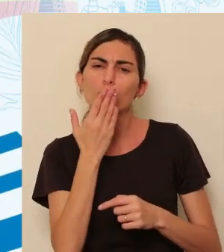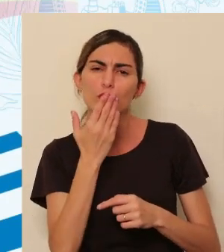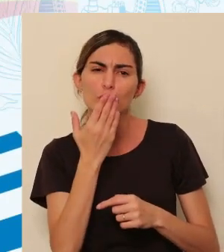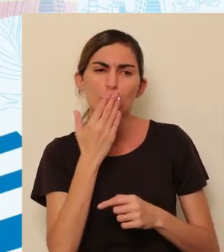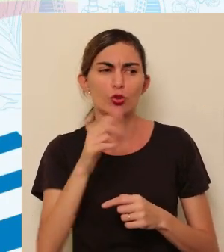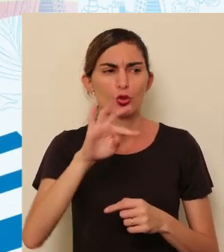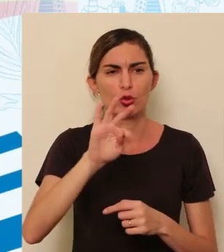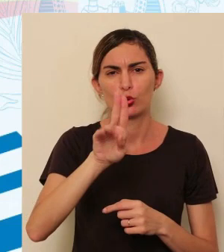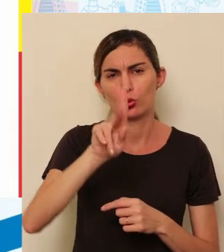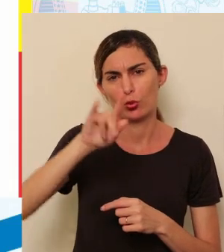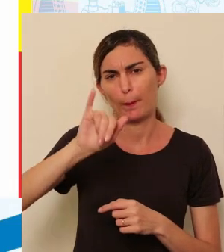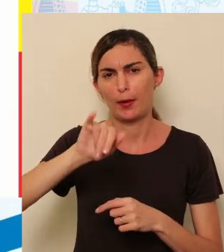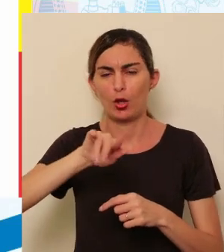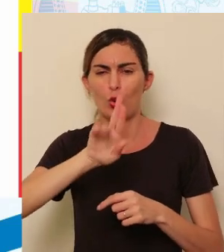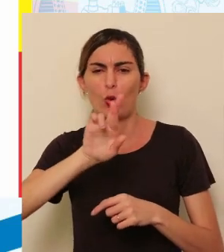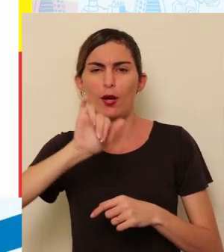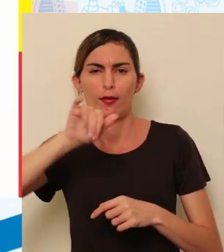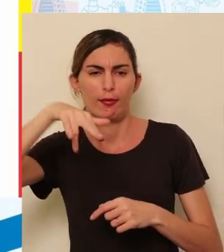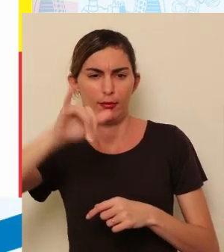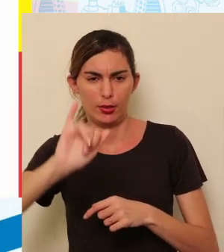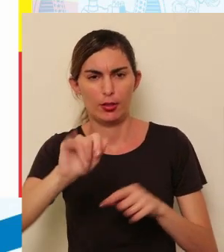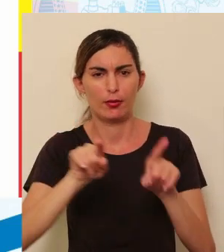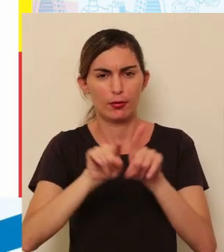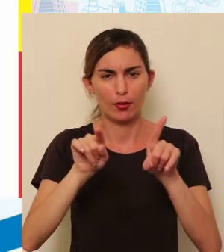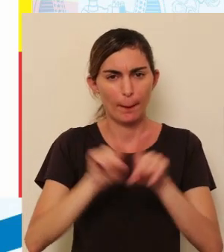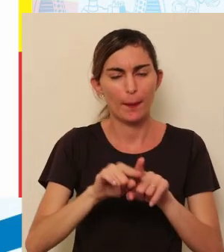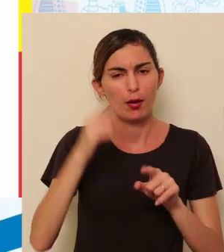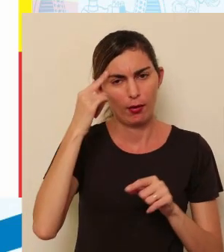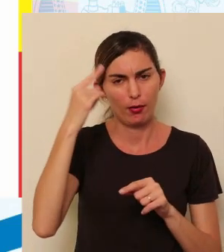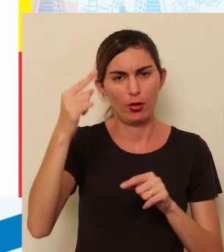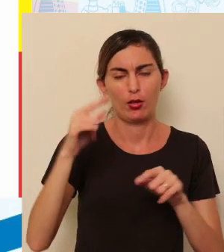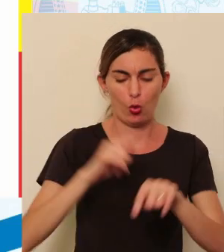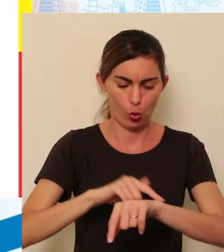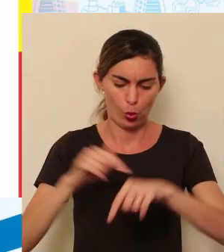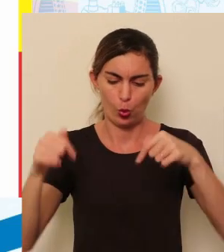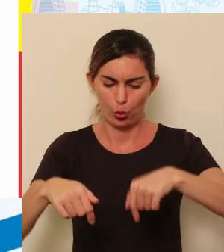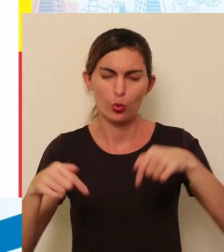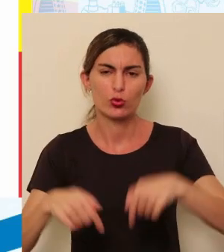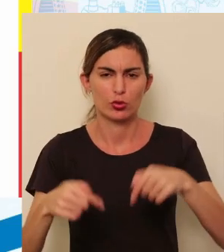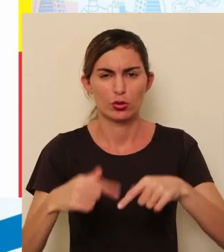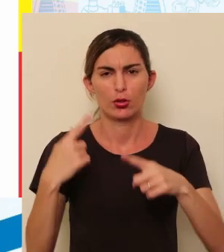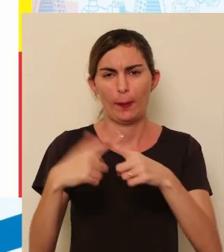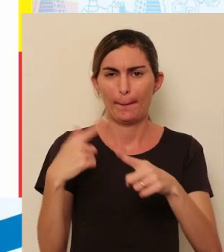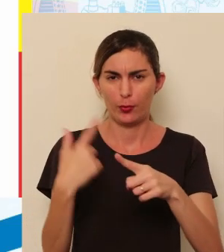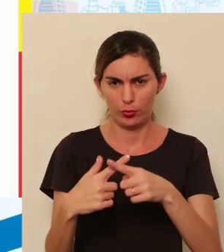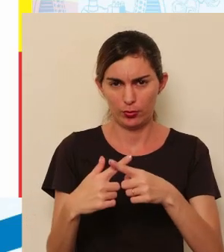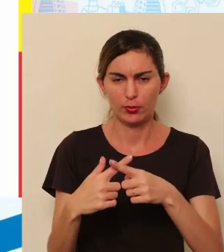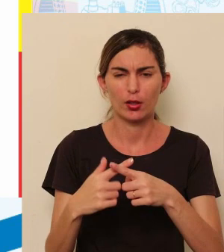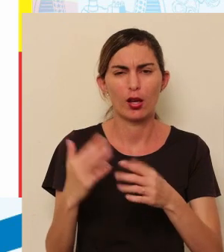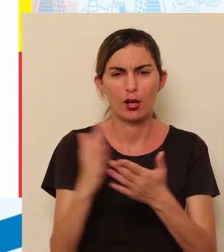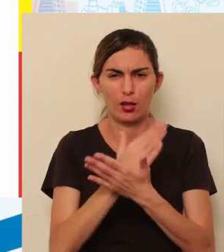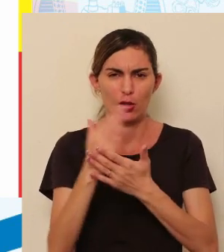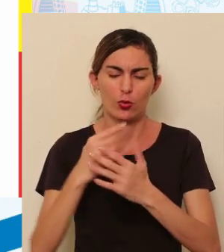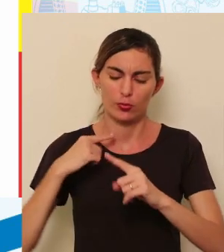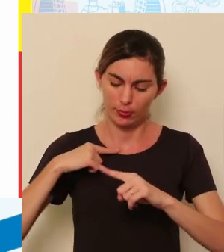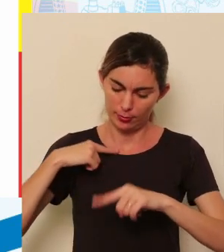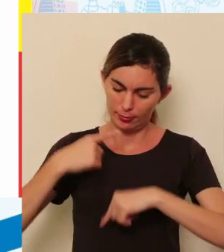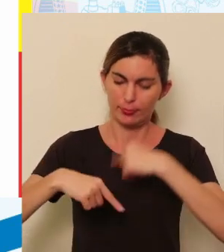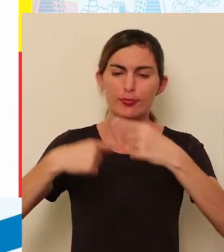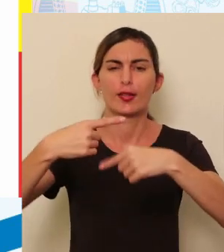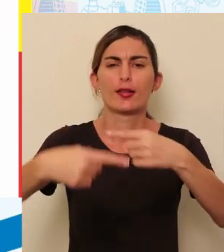o Tupi-Guarani. E aí a gente traz nas imagens também, nos tempos de hoje, porque esses são